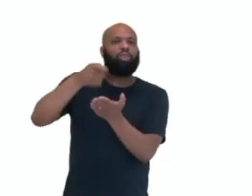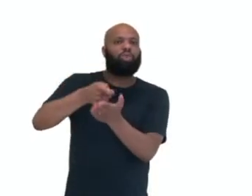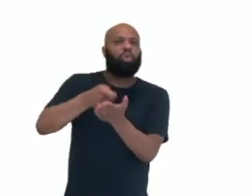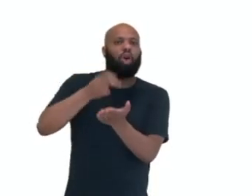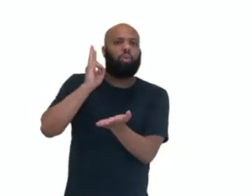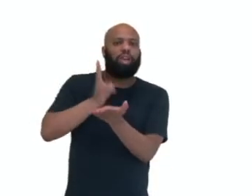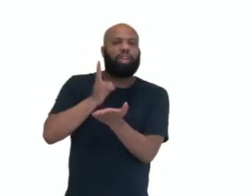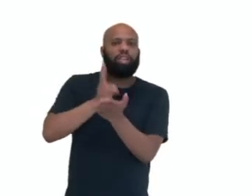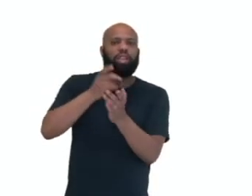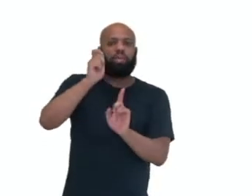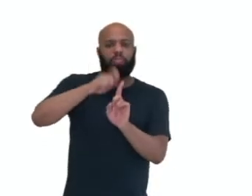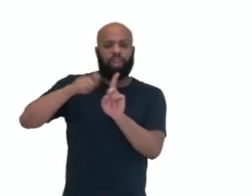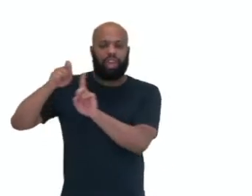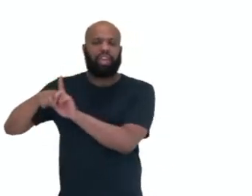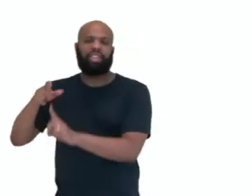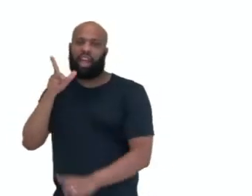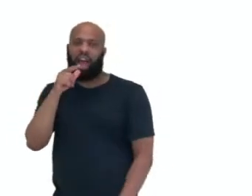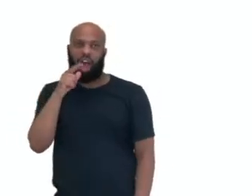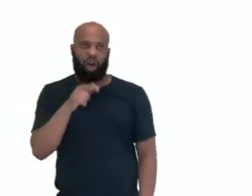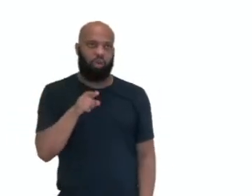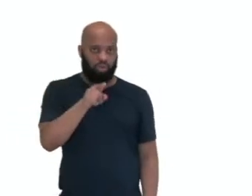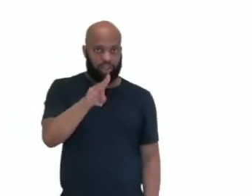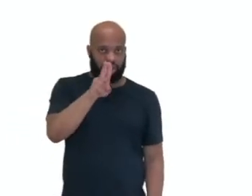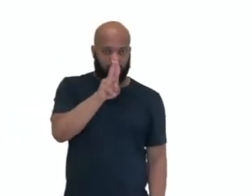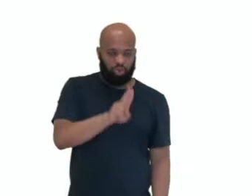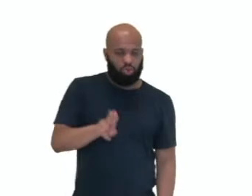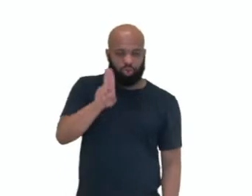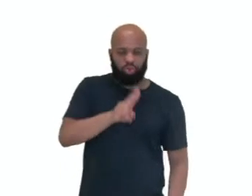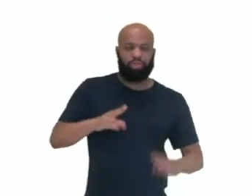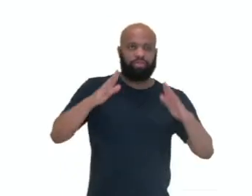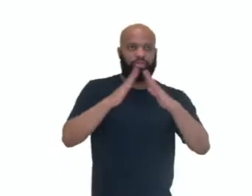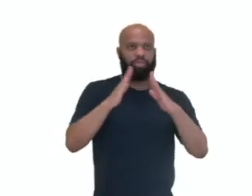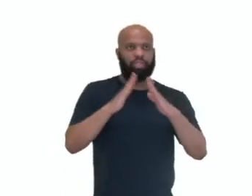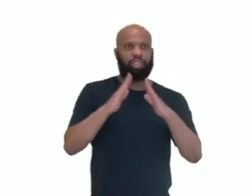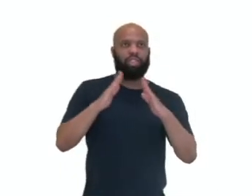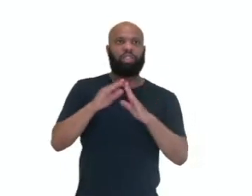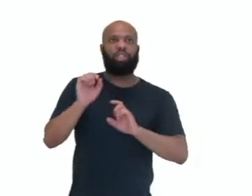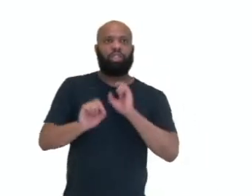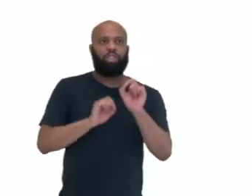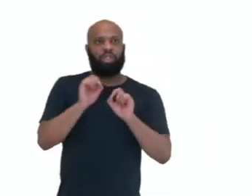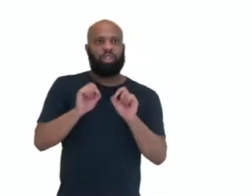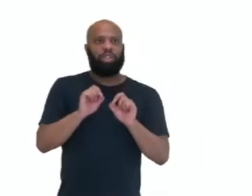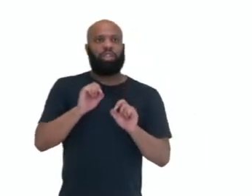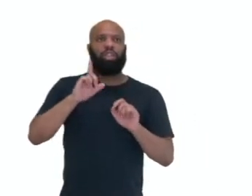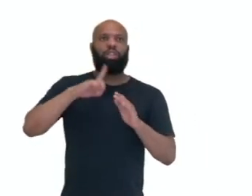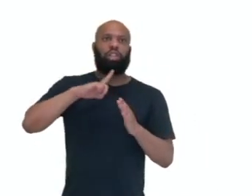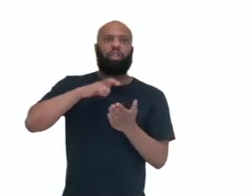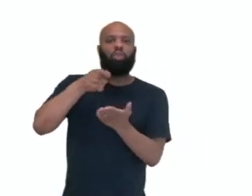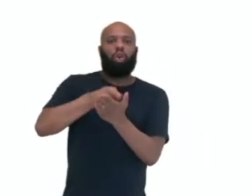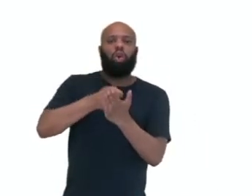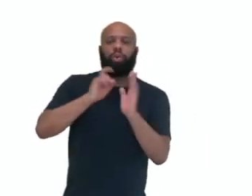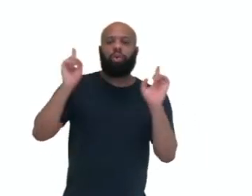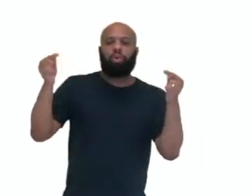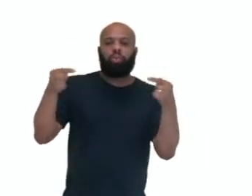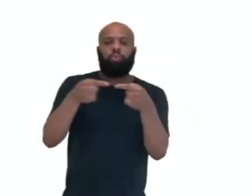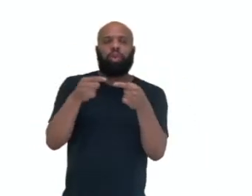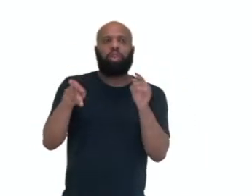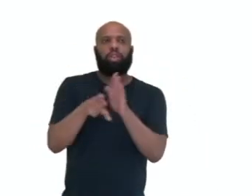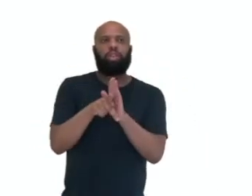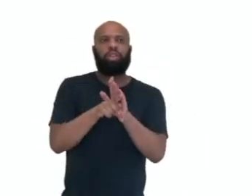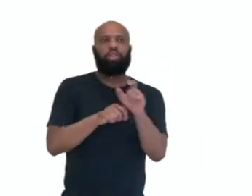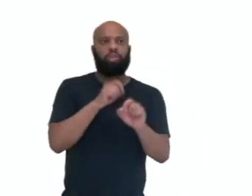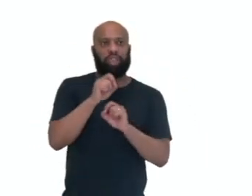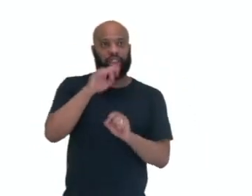mensalmente pela água fornecida, tá, a uma residência lá, né, uma determinada residência, de acordo aí com